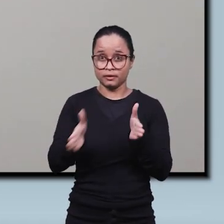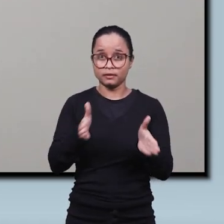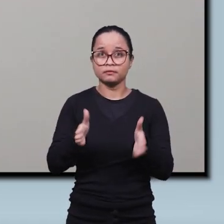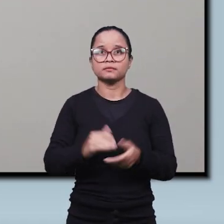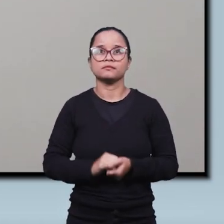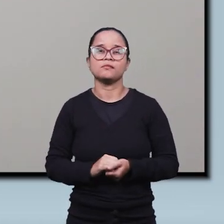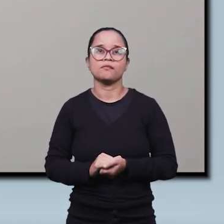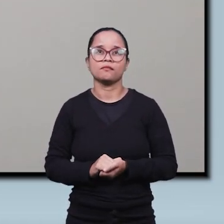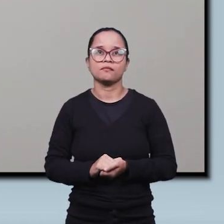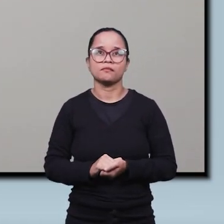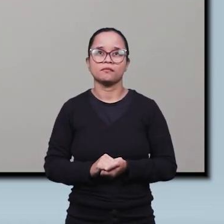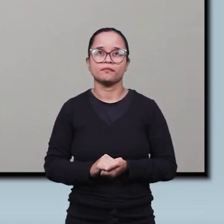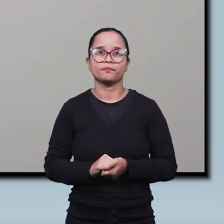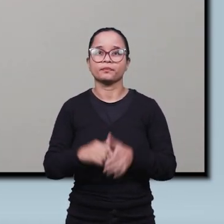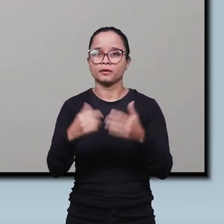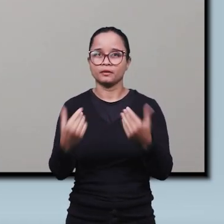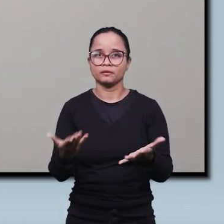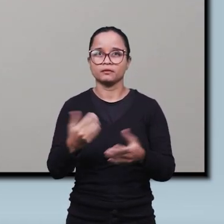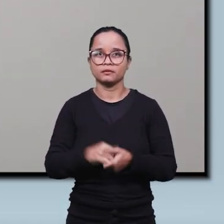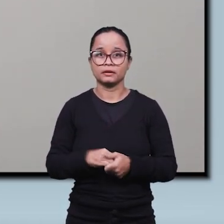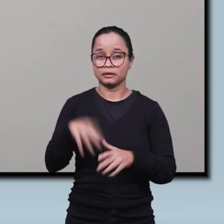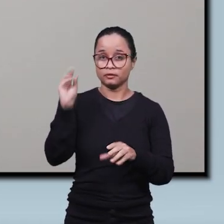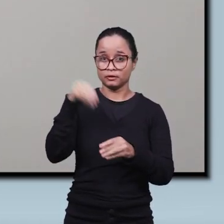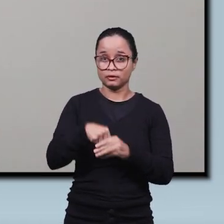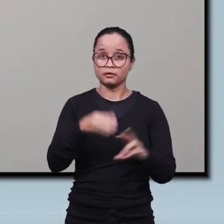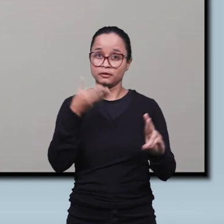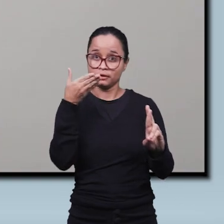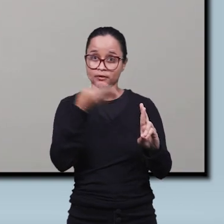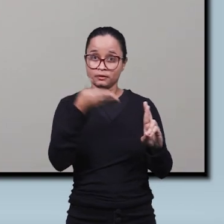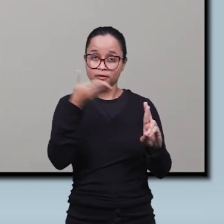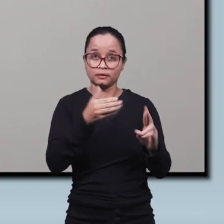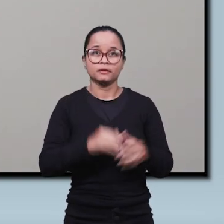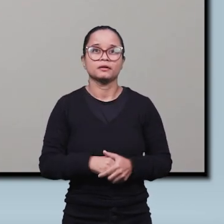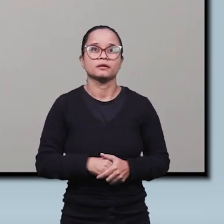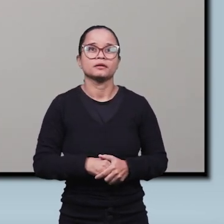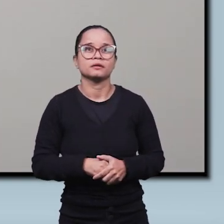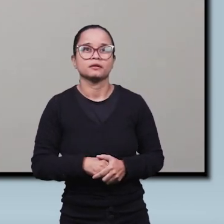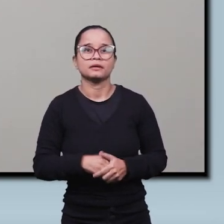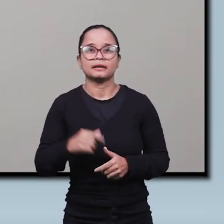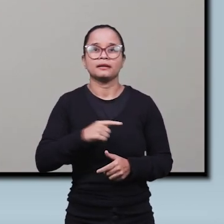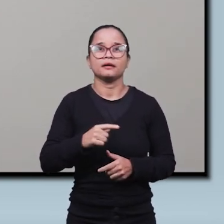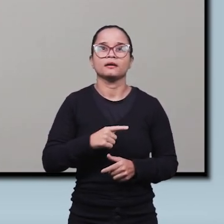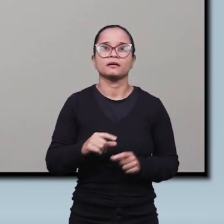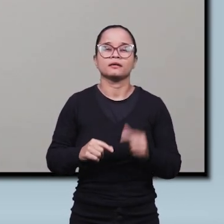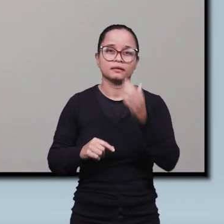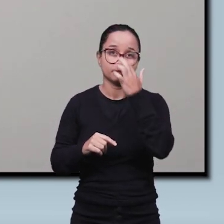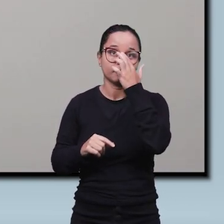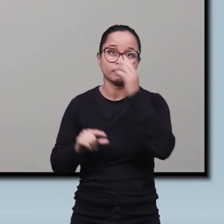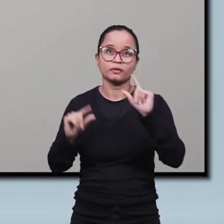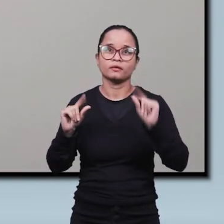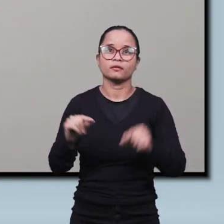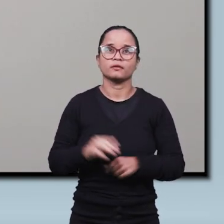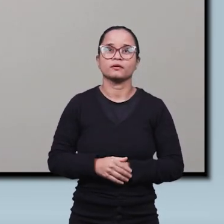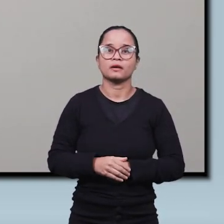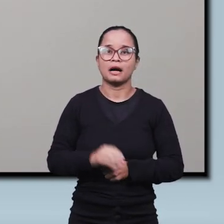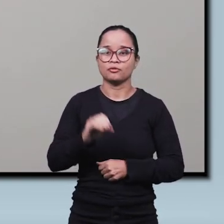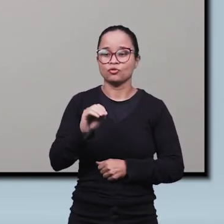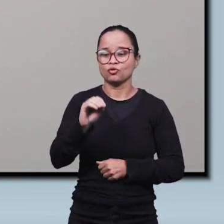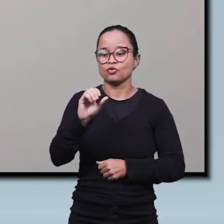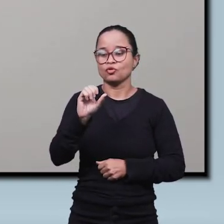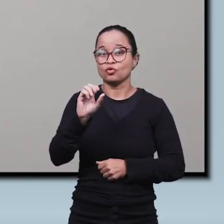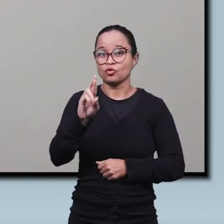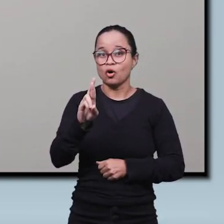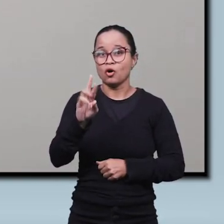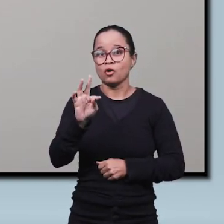né? Dentro das referências nós temos as órteses e próteses, né? Então as órteses